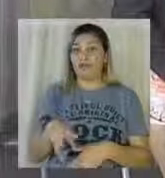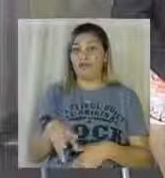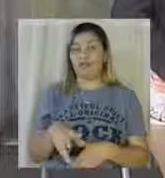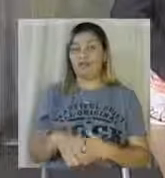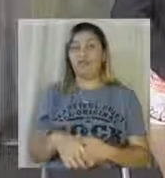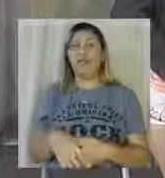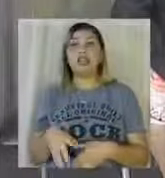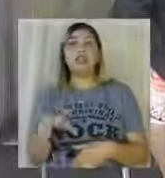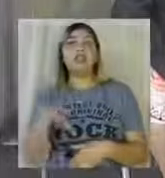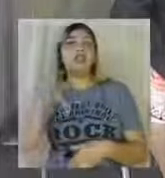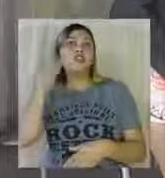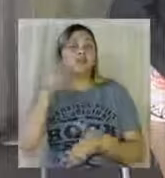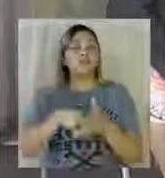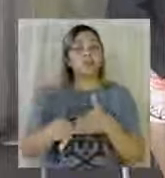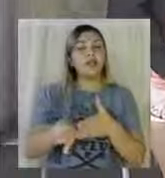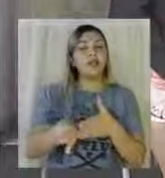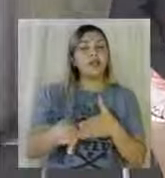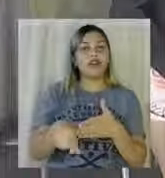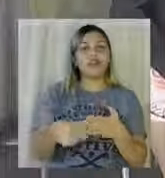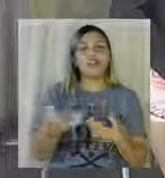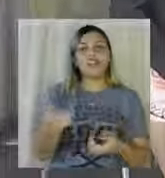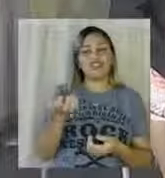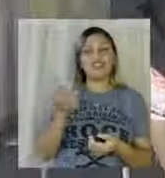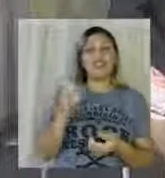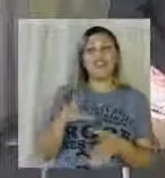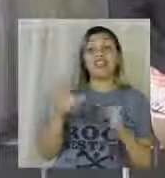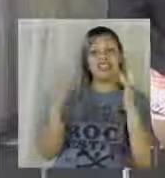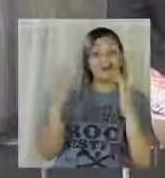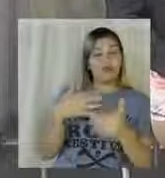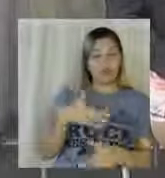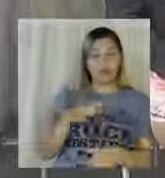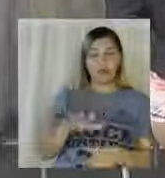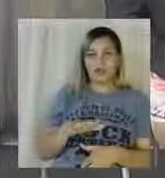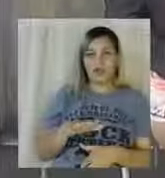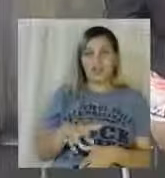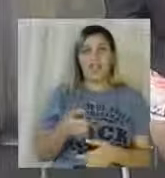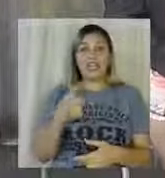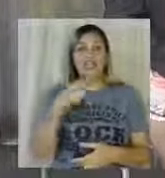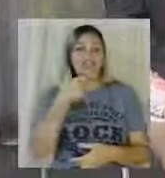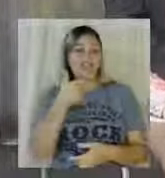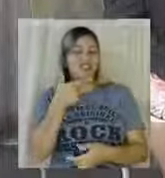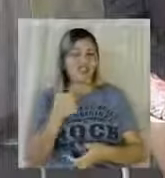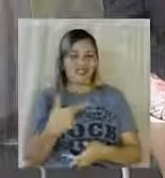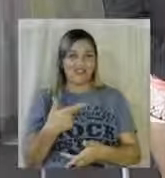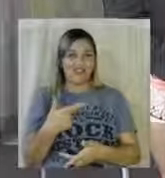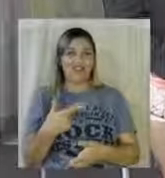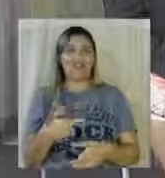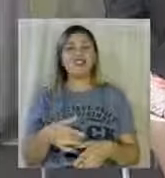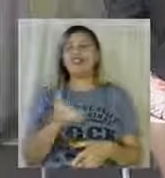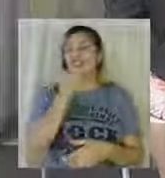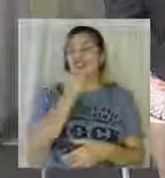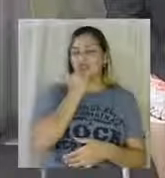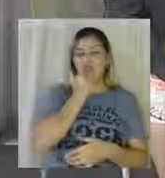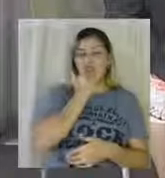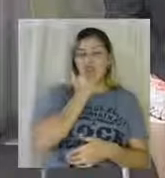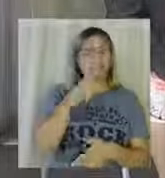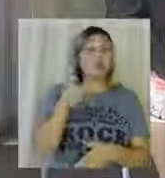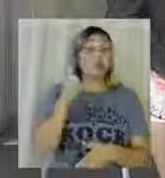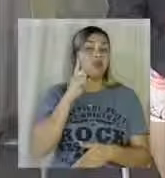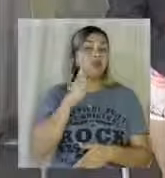Aí os ouvintes perguntavam, quer namorar comigo? Eu ficava sorrindo e dizia, desculpa, eu sou surda. Aí